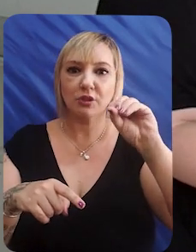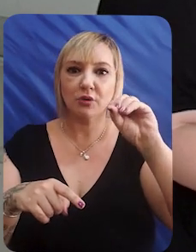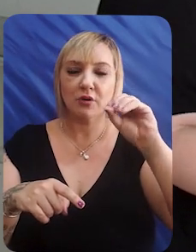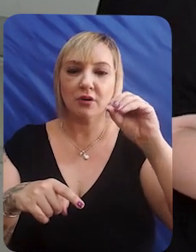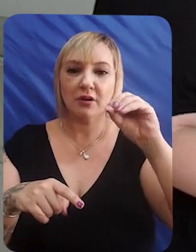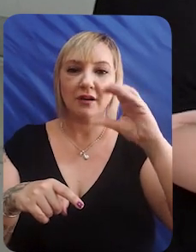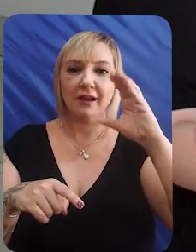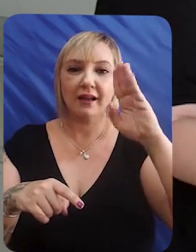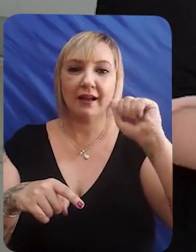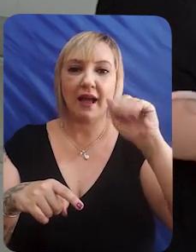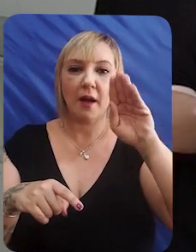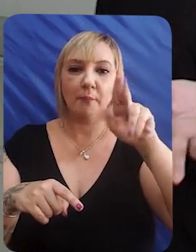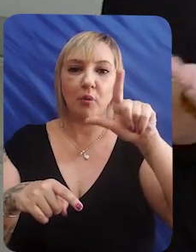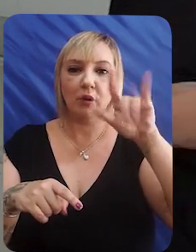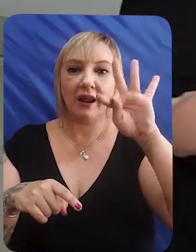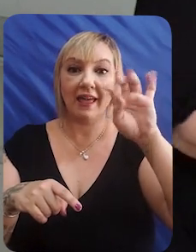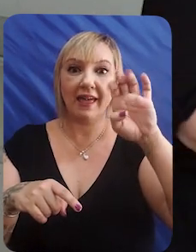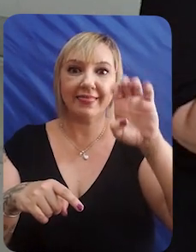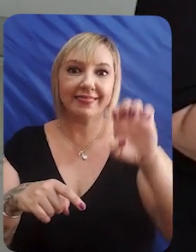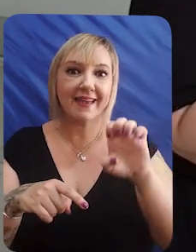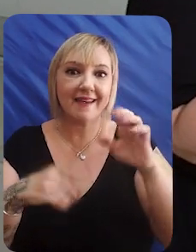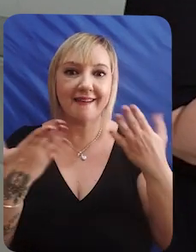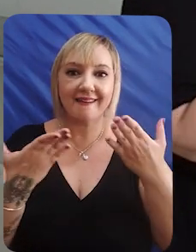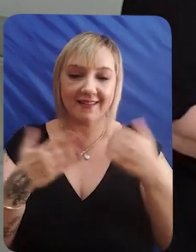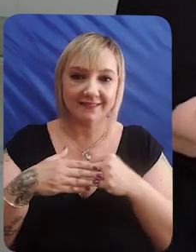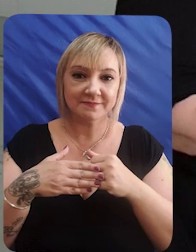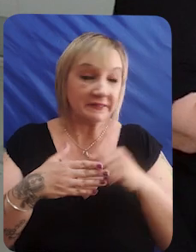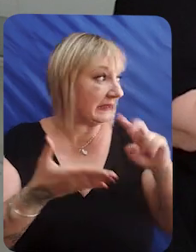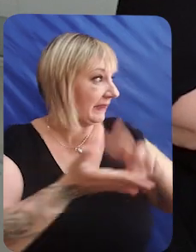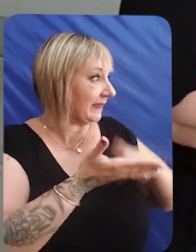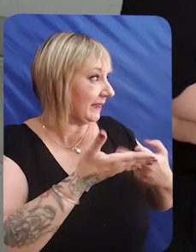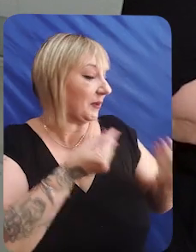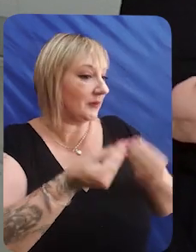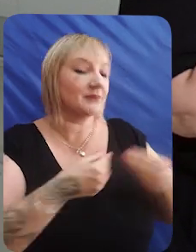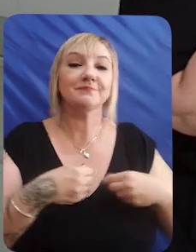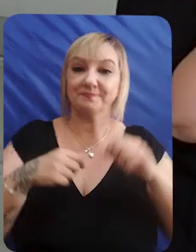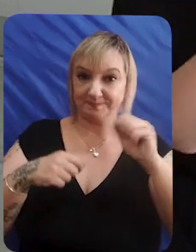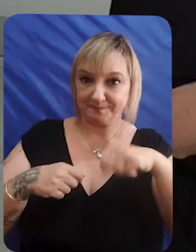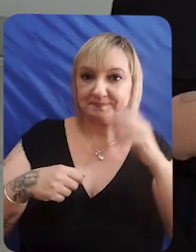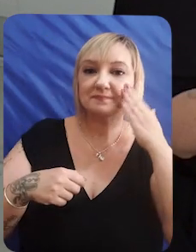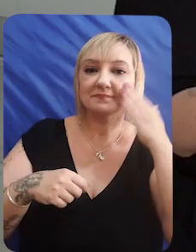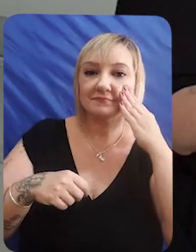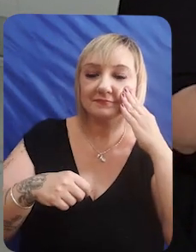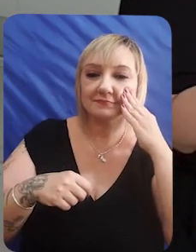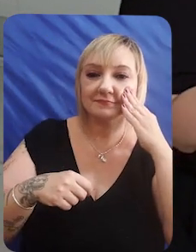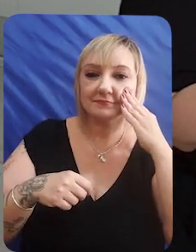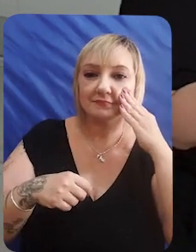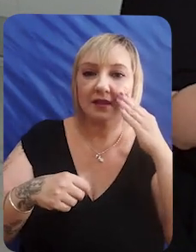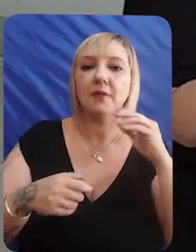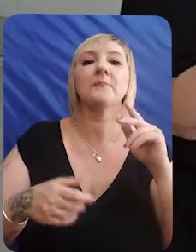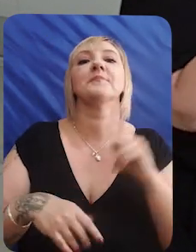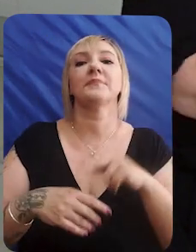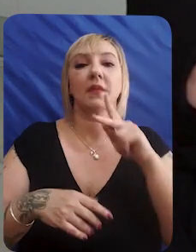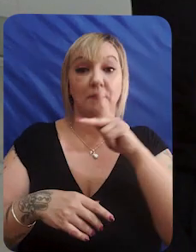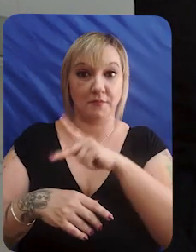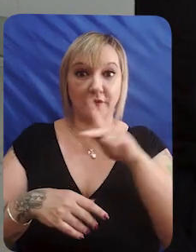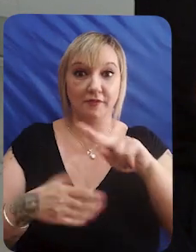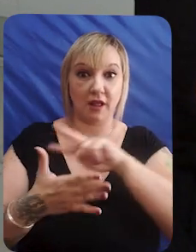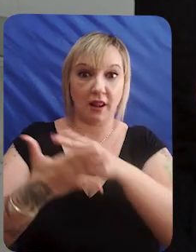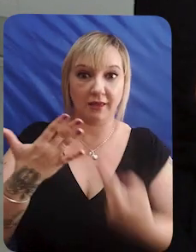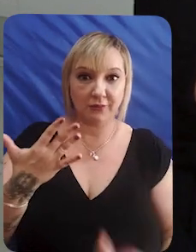Como é que traduz isso? Não é? Pois é, aí eu tive que ir com um professor de linguística, eu fiz a